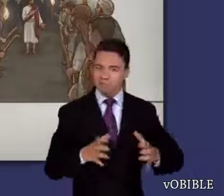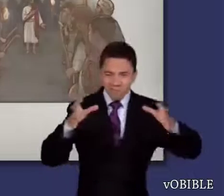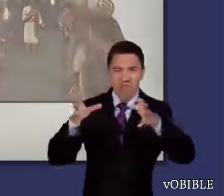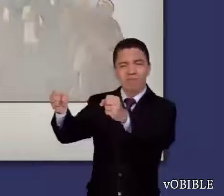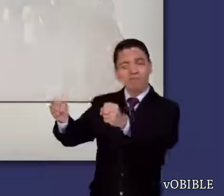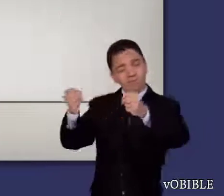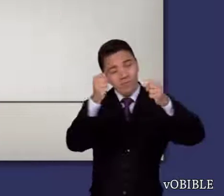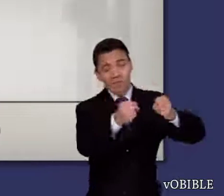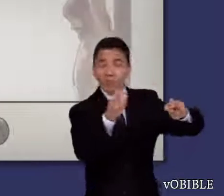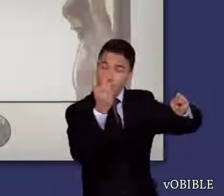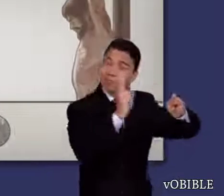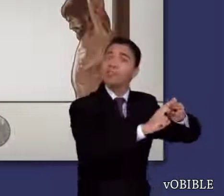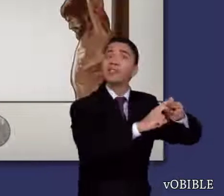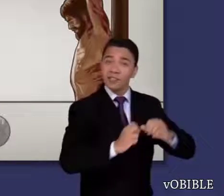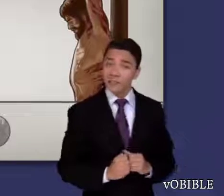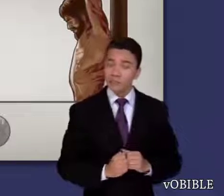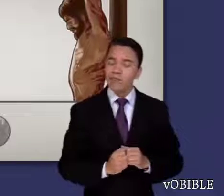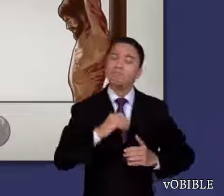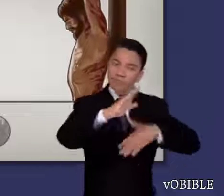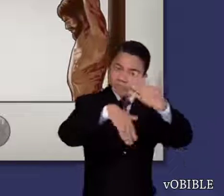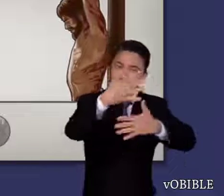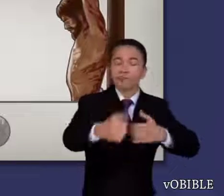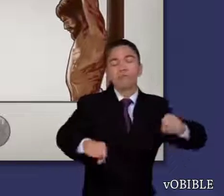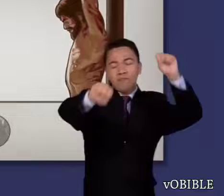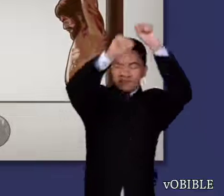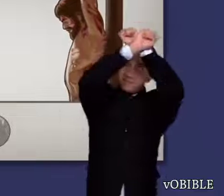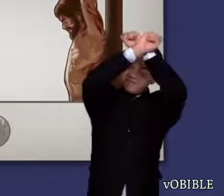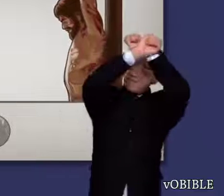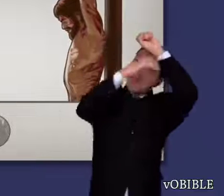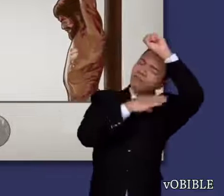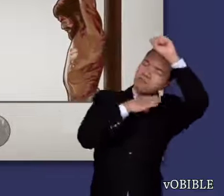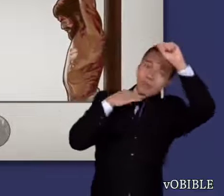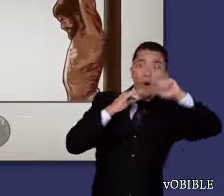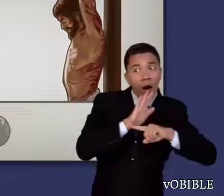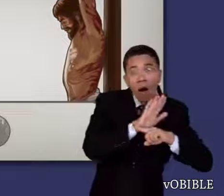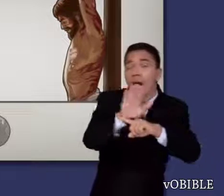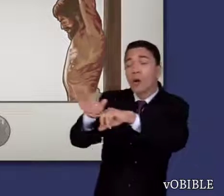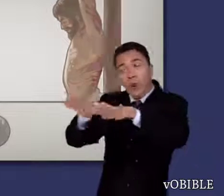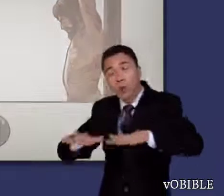prendê-lo. Pouco depois, Jesus morre por toda a humanidade.